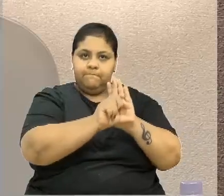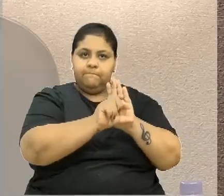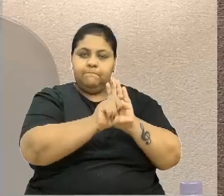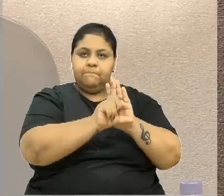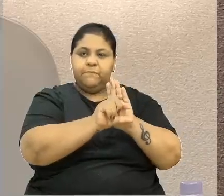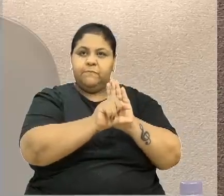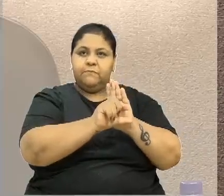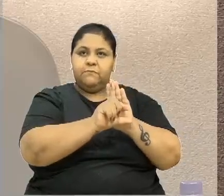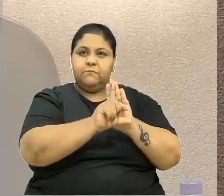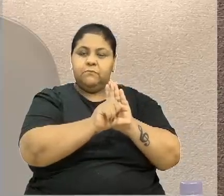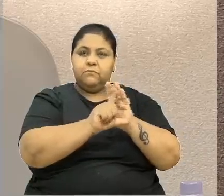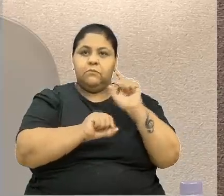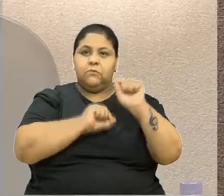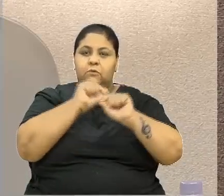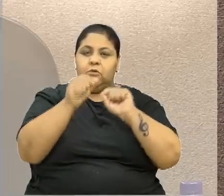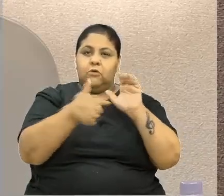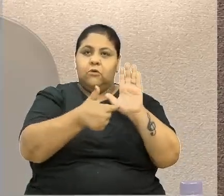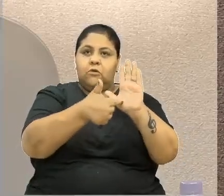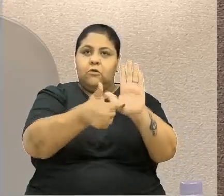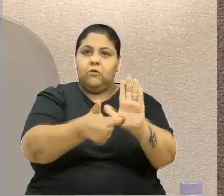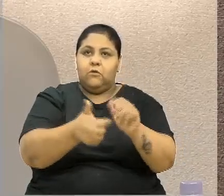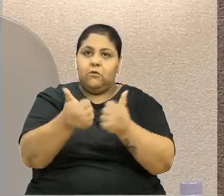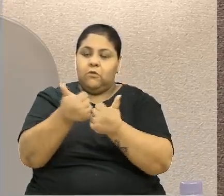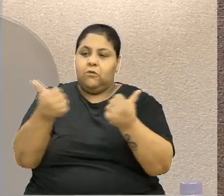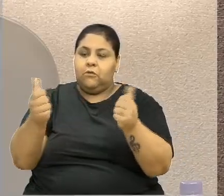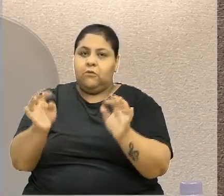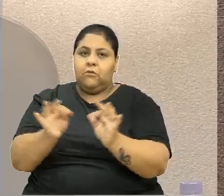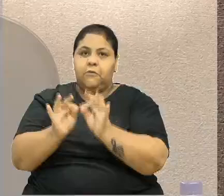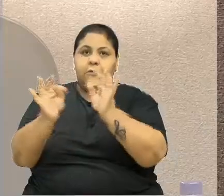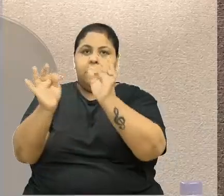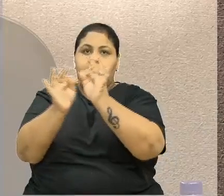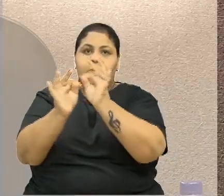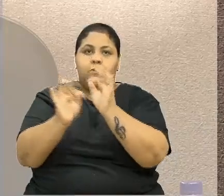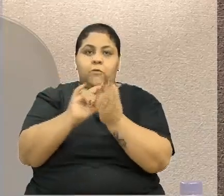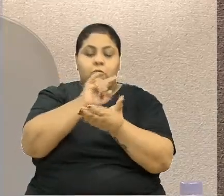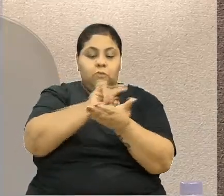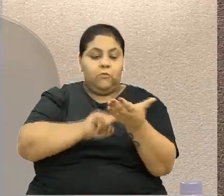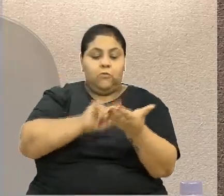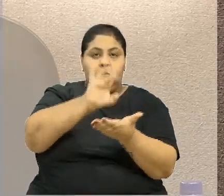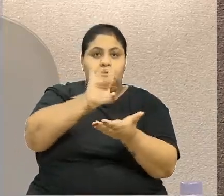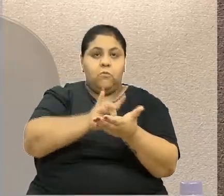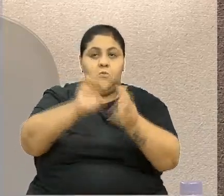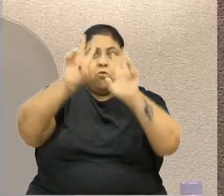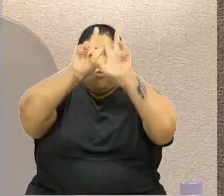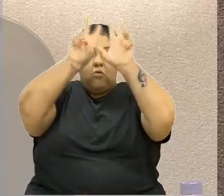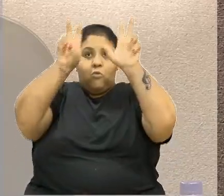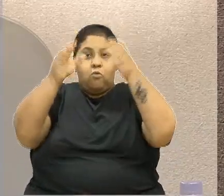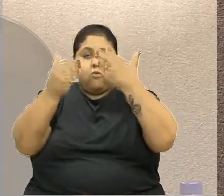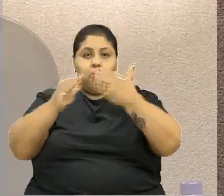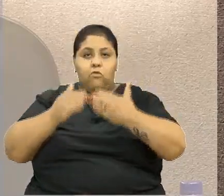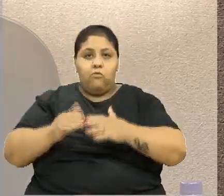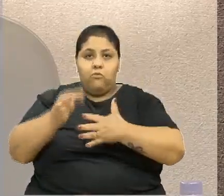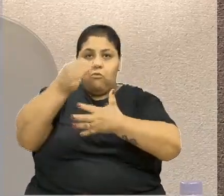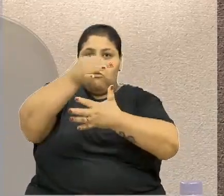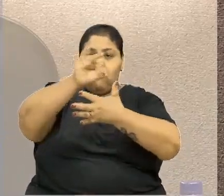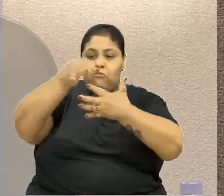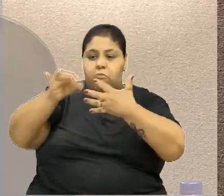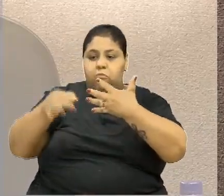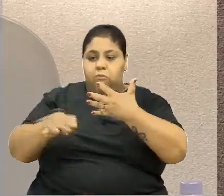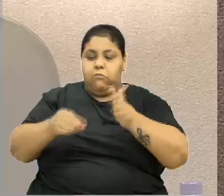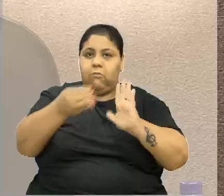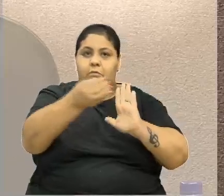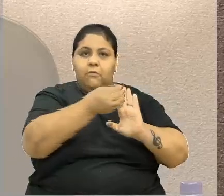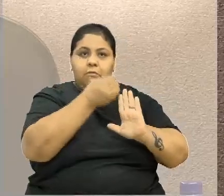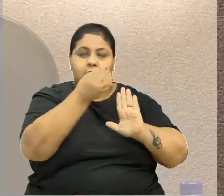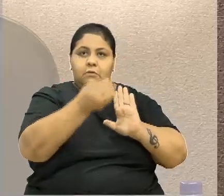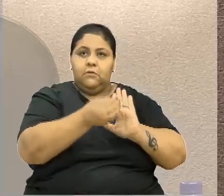vigente. Conforme destacado pelo assessor técnico no seu parecer, a matéria em apreço atende às premissas orçamentárias